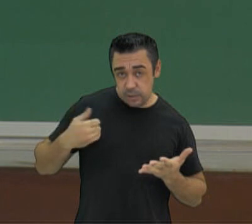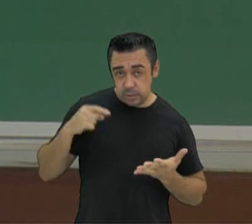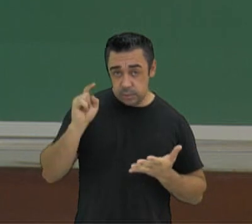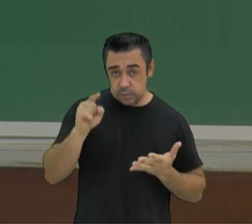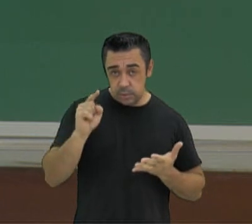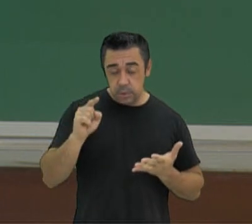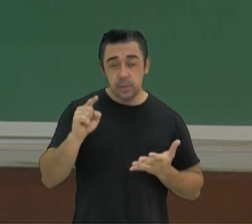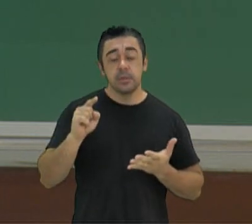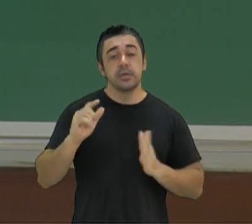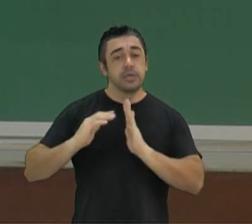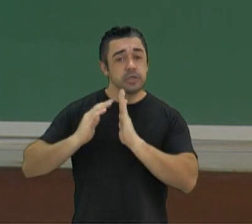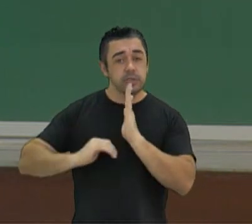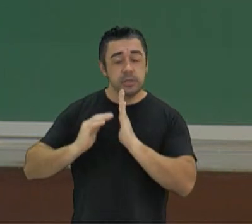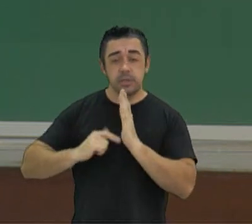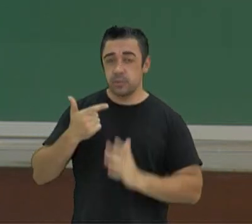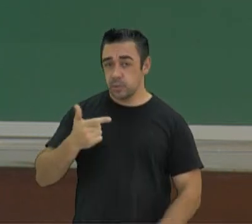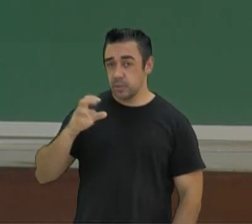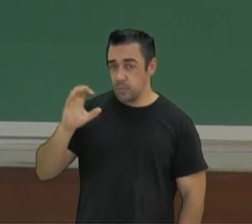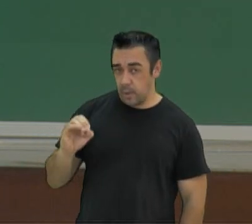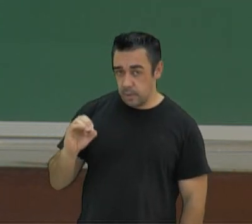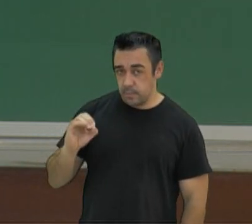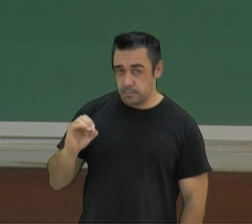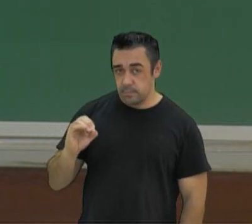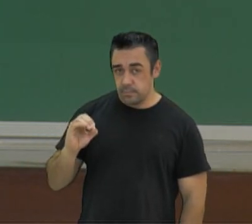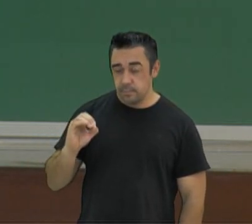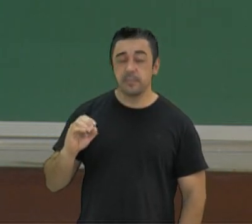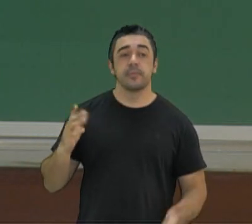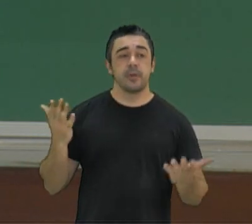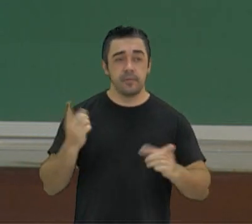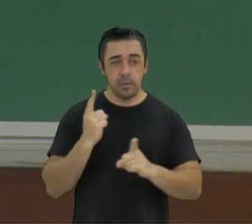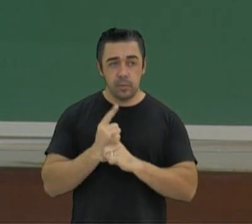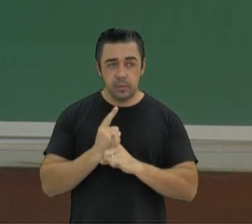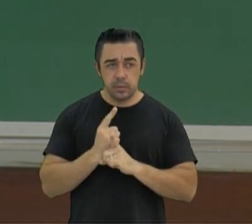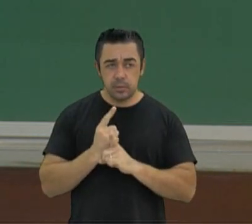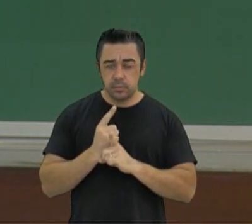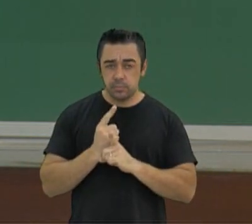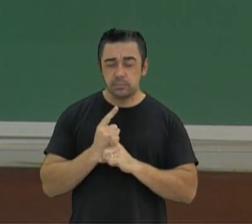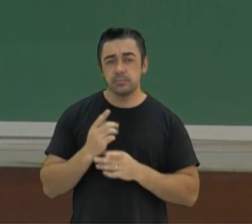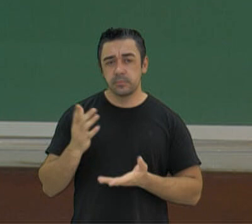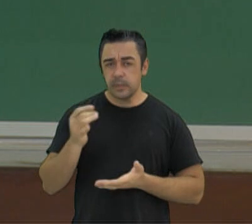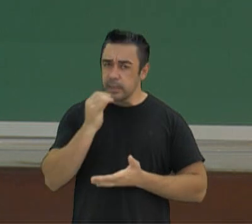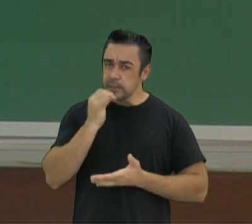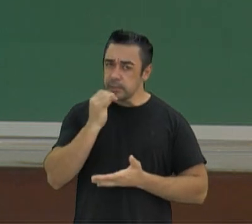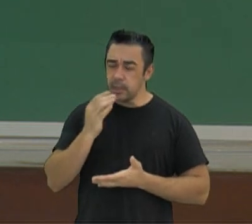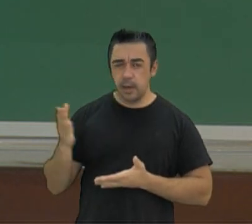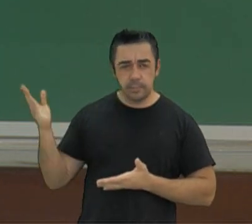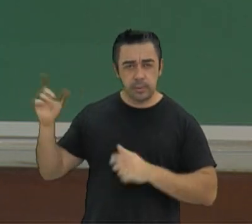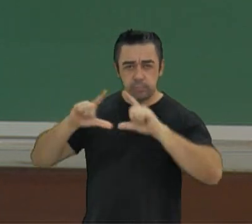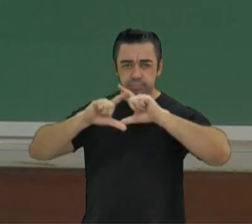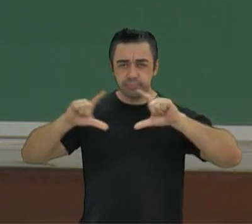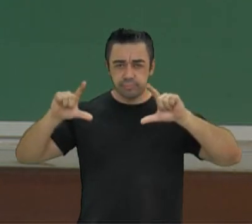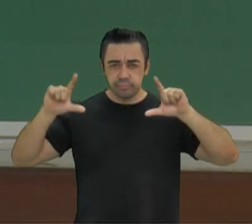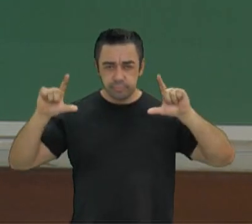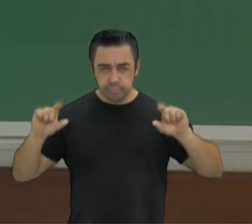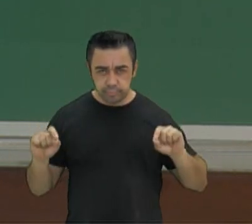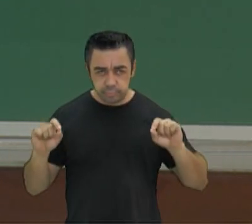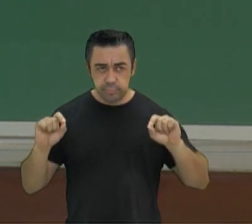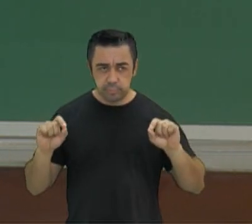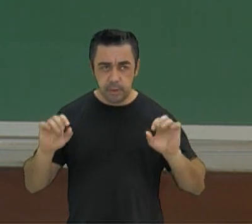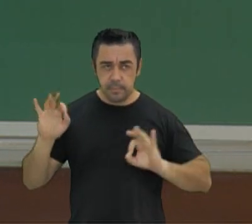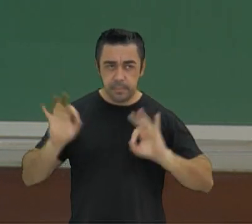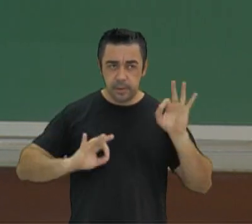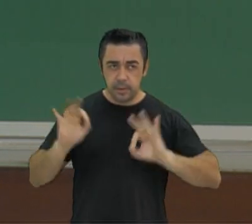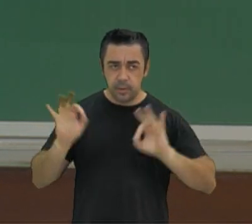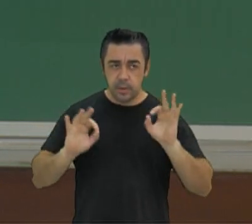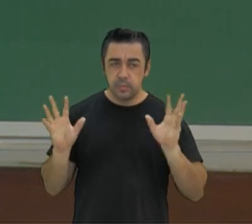você tem, e subtrair 250. Então, agora eu montei aqui a expressão toda, fiz aqui